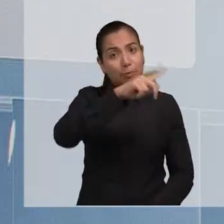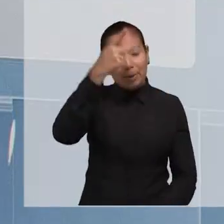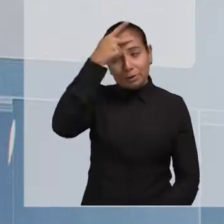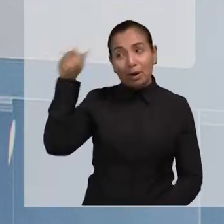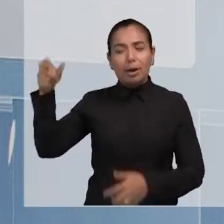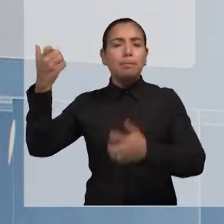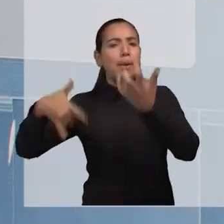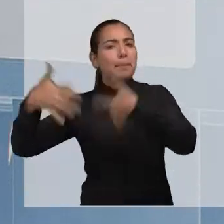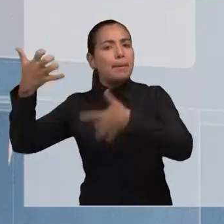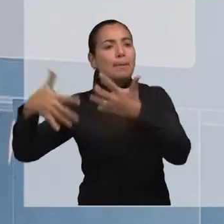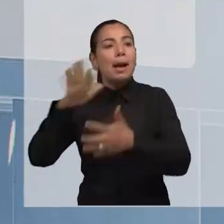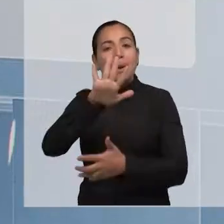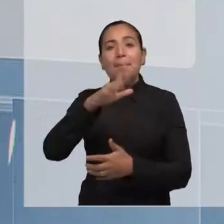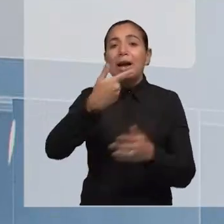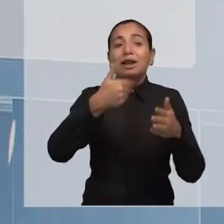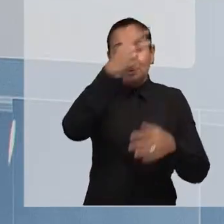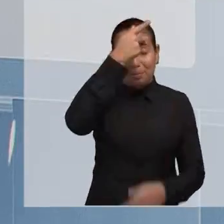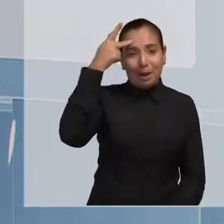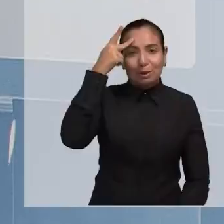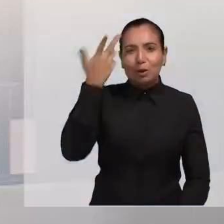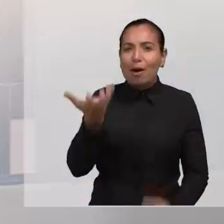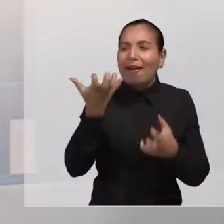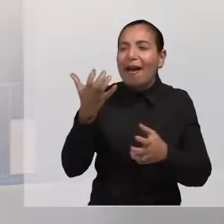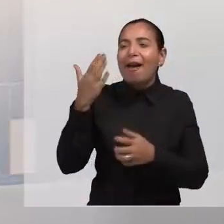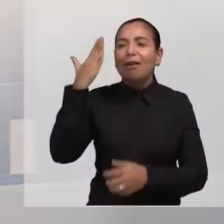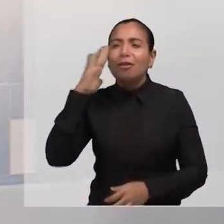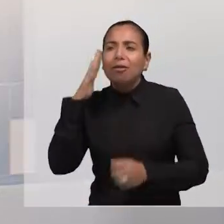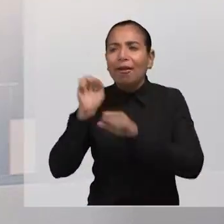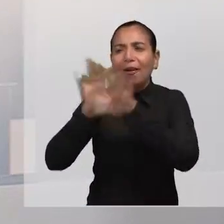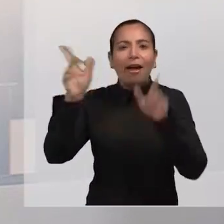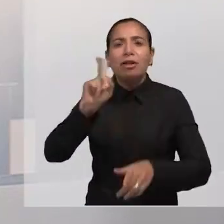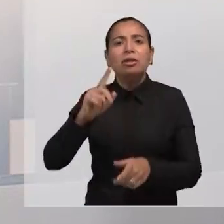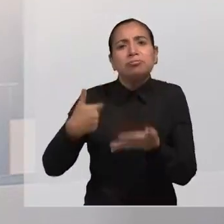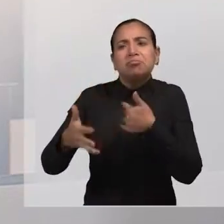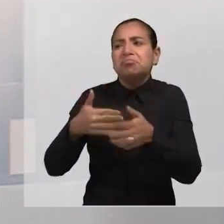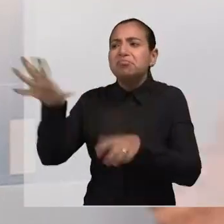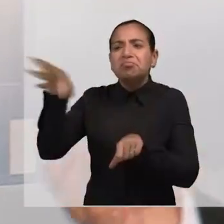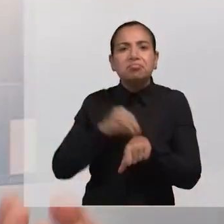querem. A grande questão é o seguinte, que você teve na semana